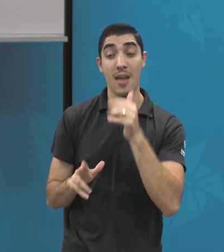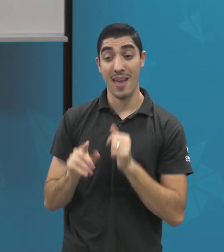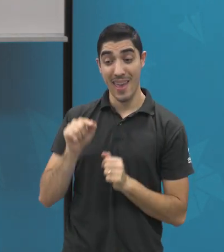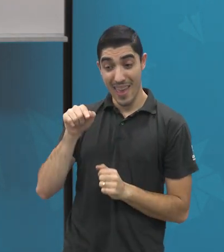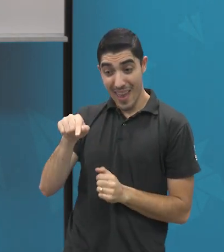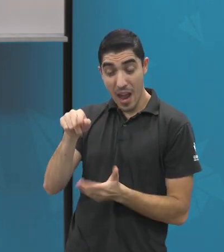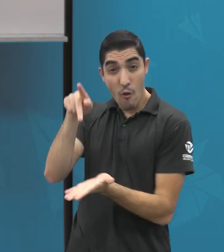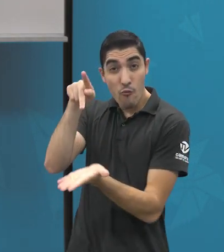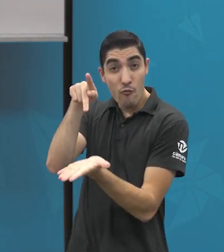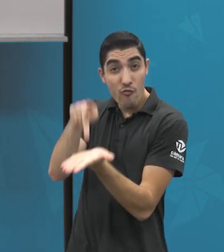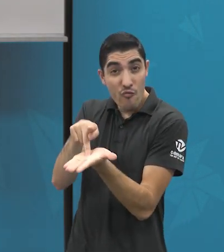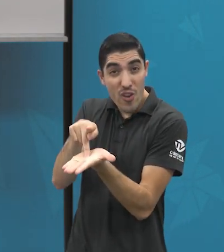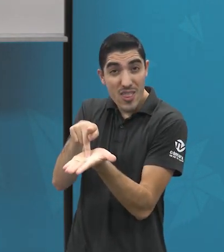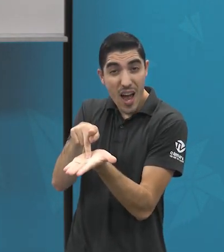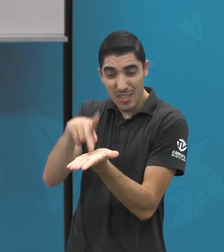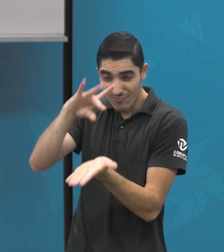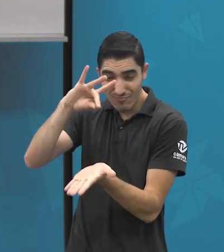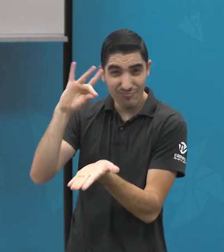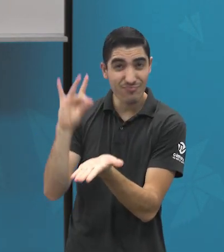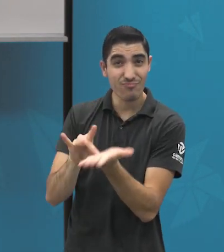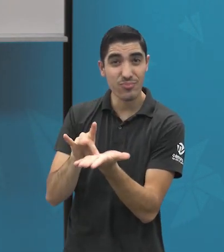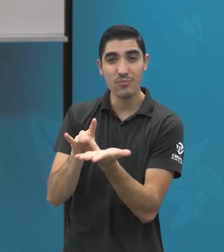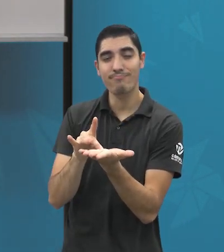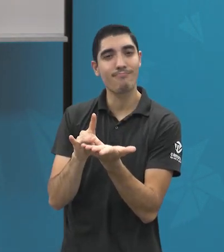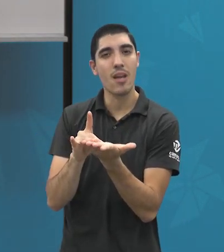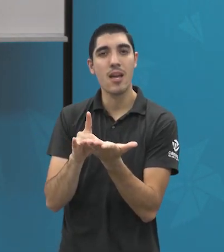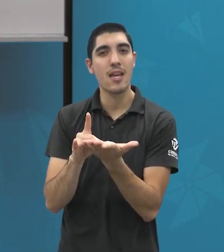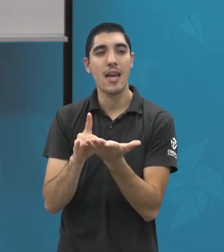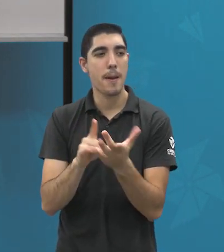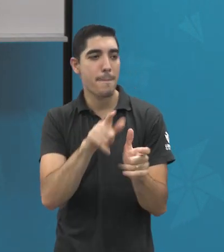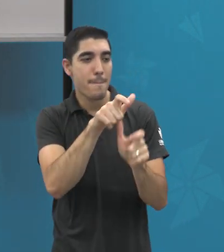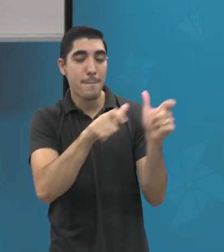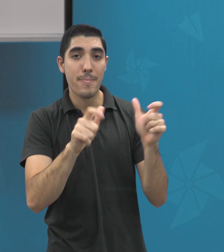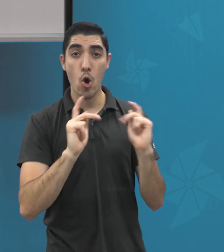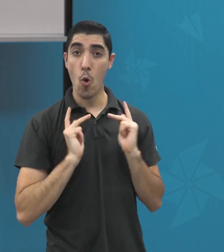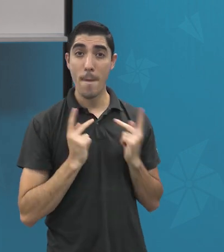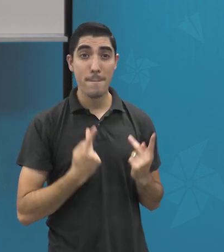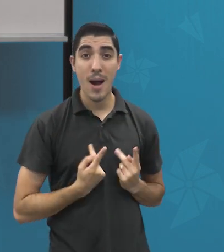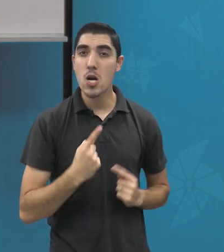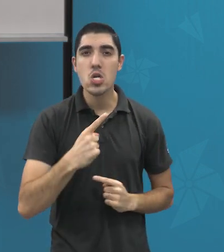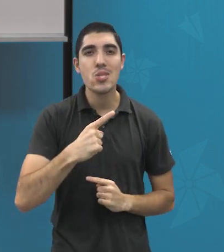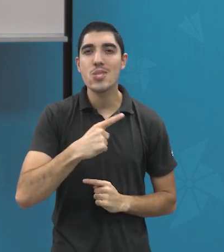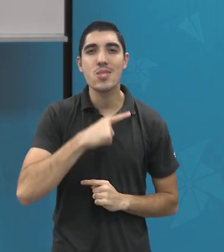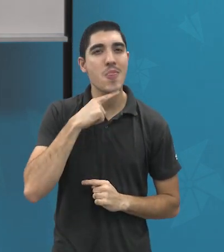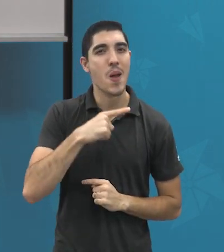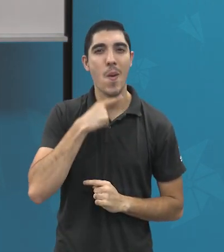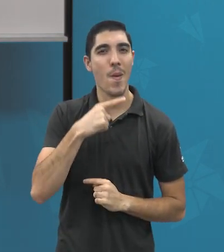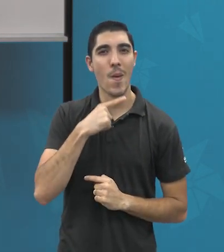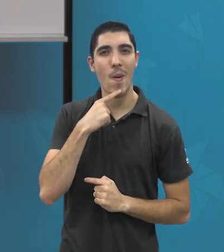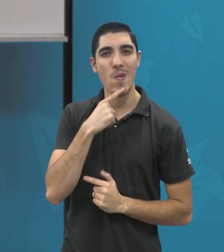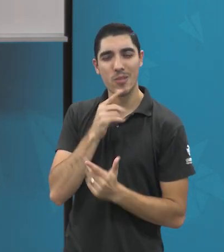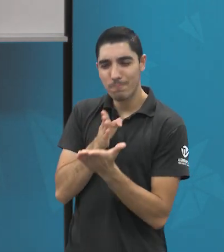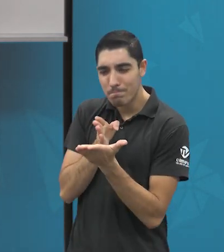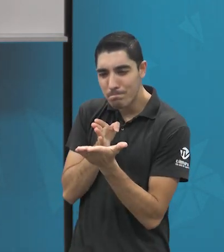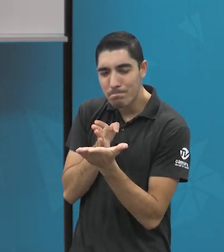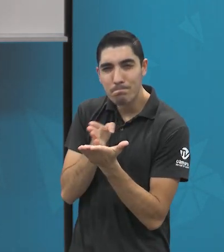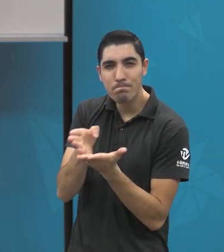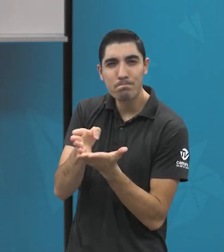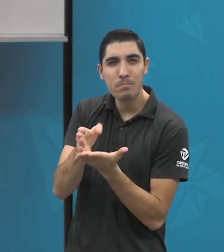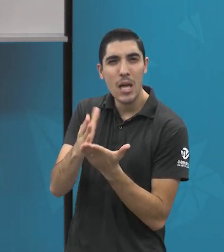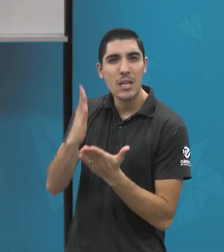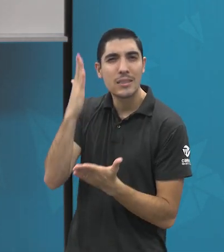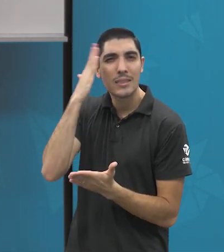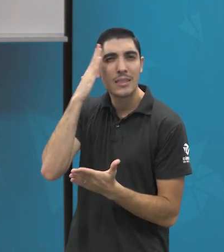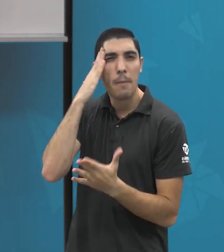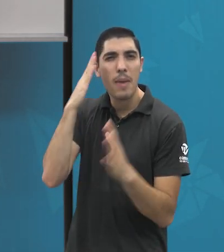e constrangimentos e lutas nas quais os seres humanos estão engajados. E essa verdade também